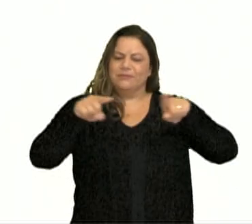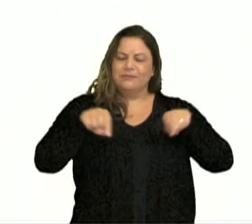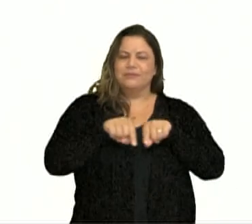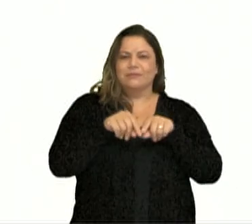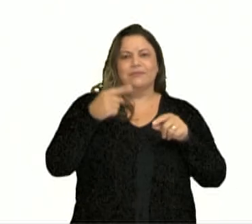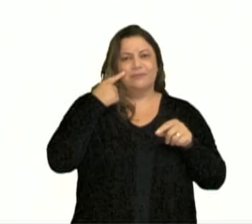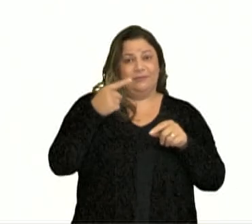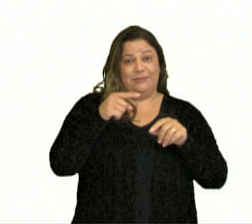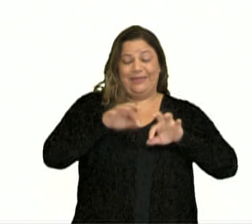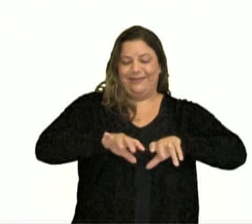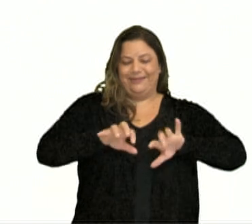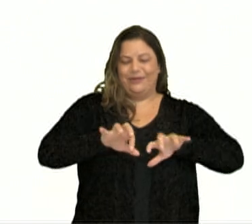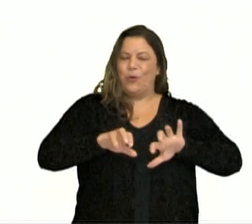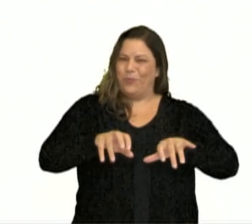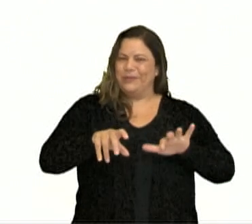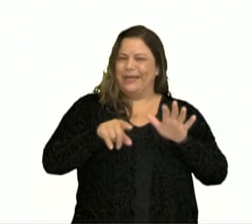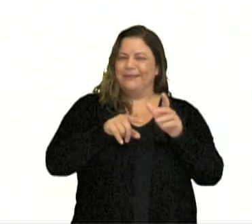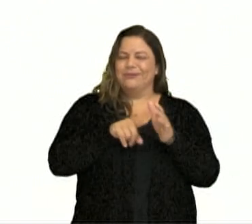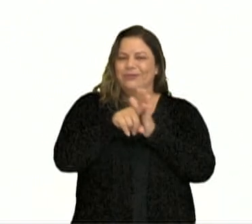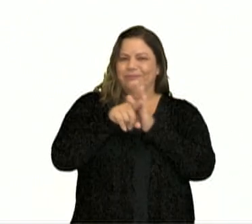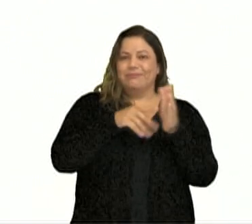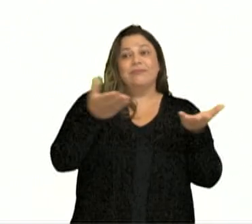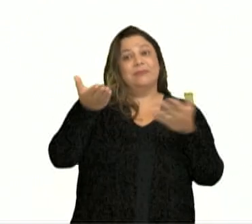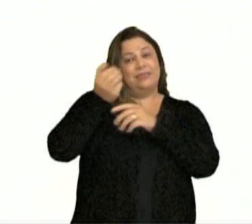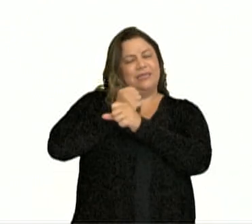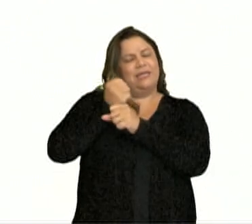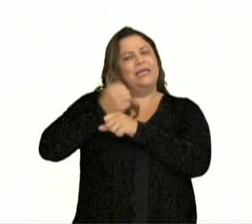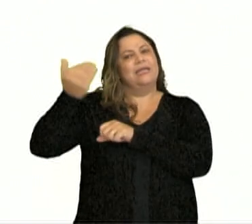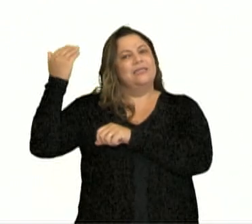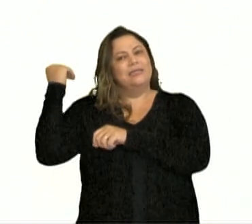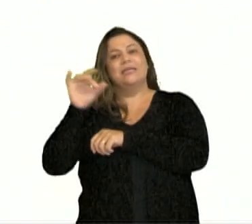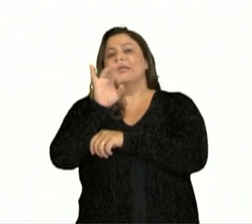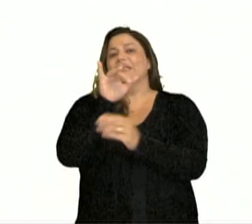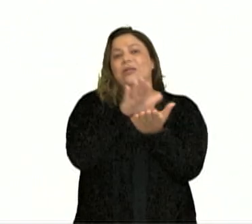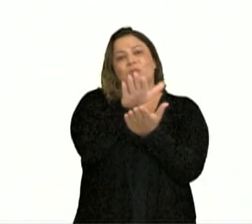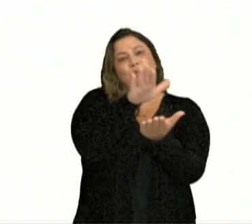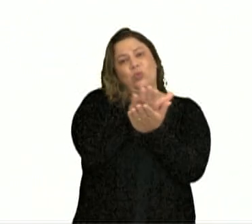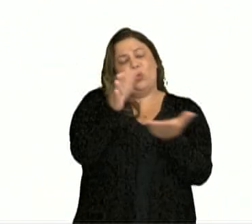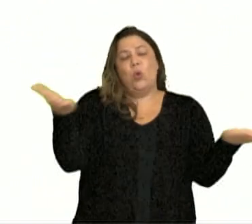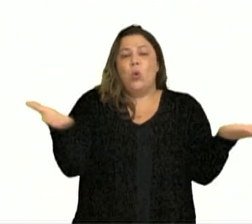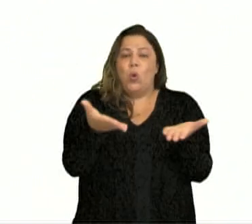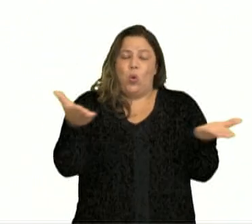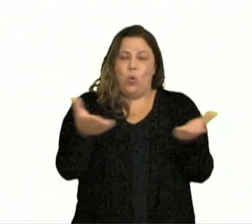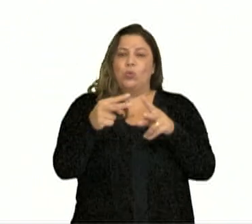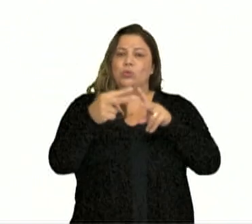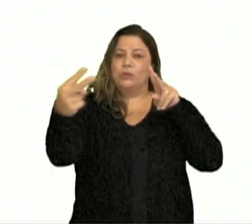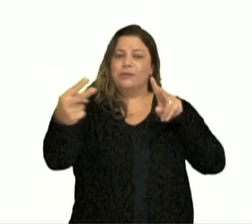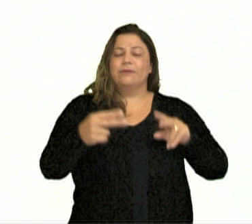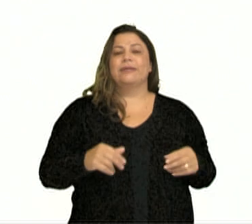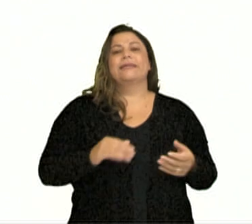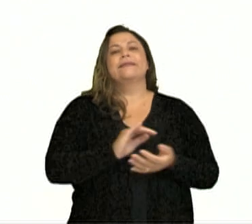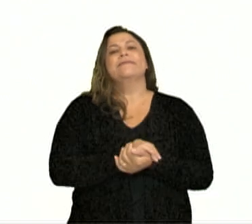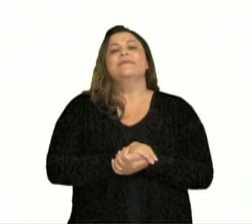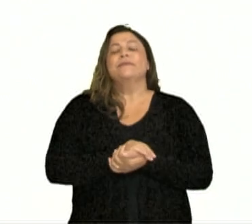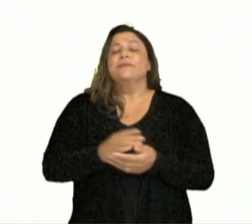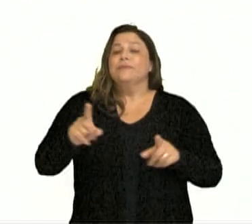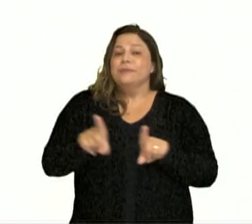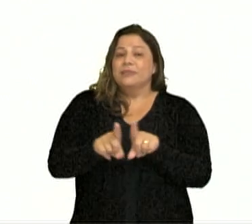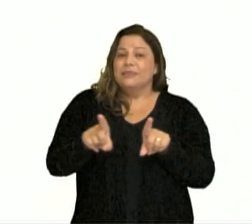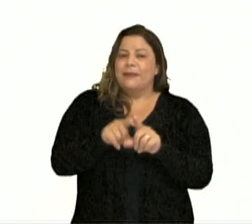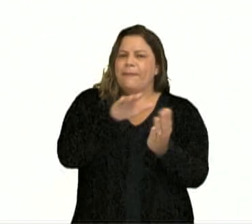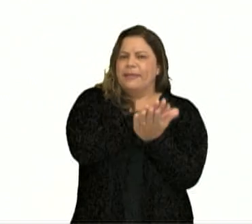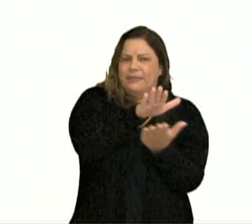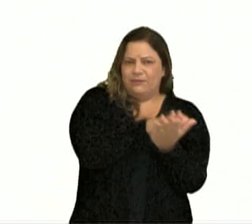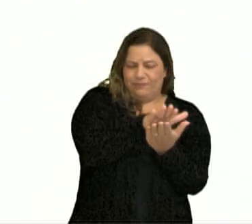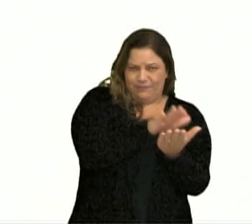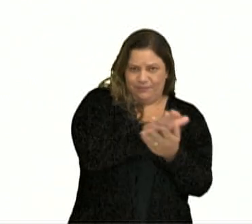Alguns anos atrás, nós só tínhamos o impresso, mas hoje nós temos o online. Então, vale a pena lembrar que, além do dicionário impresso,